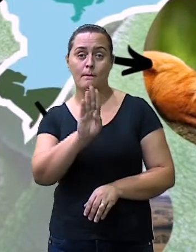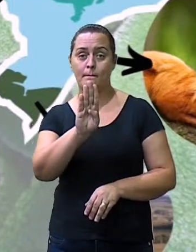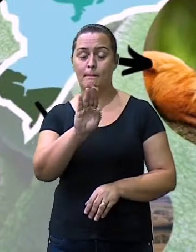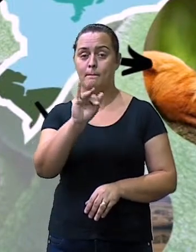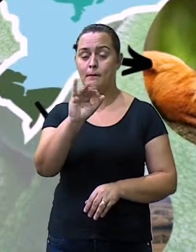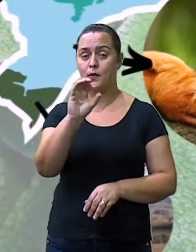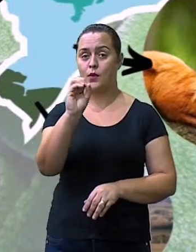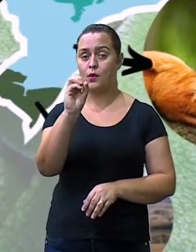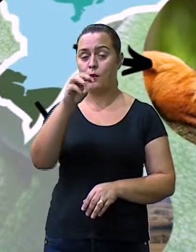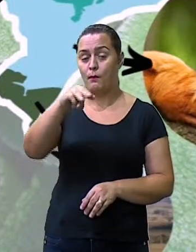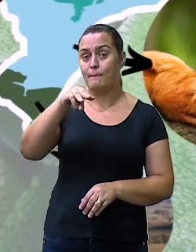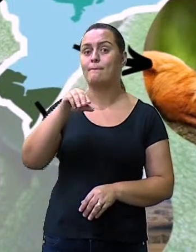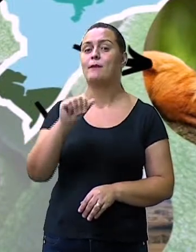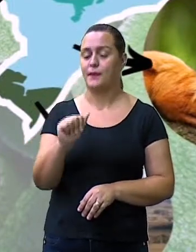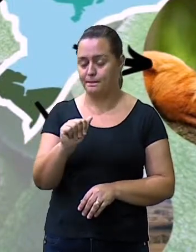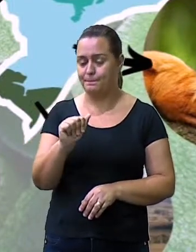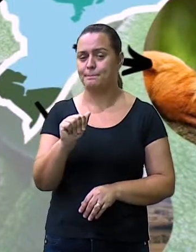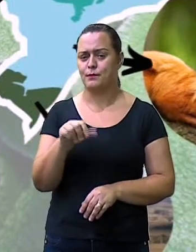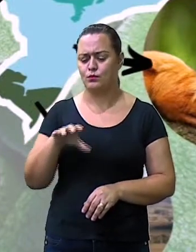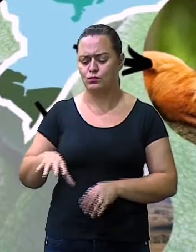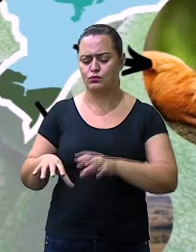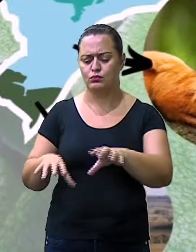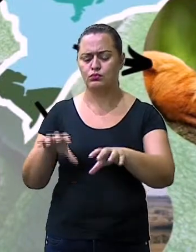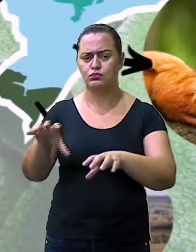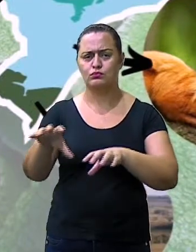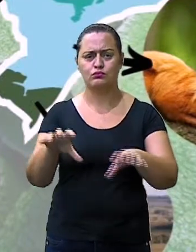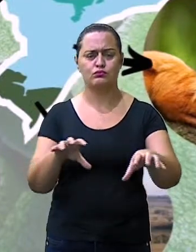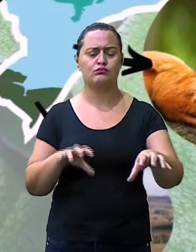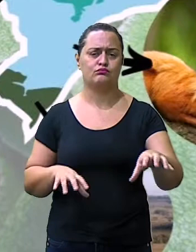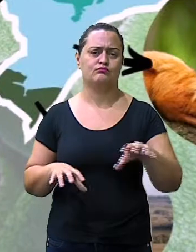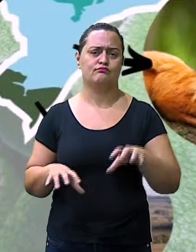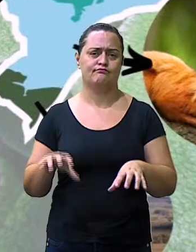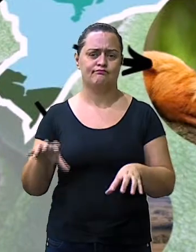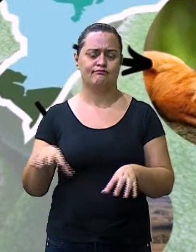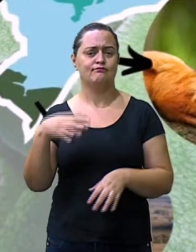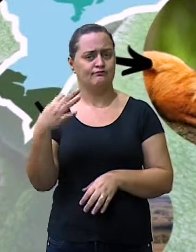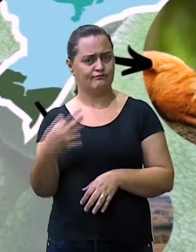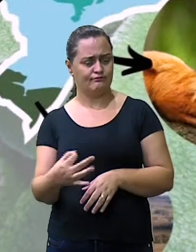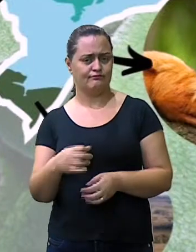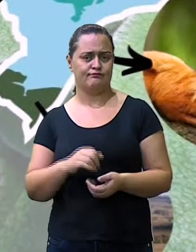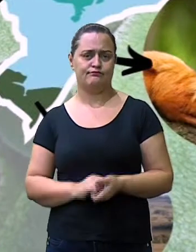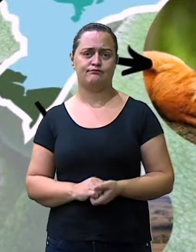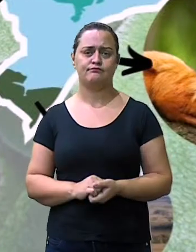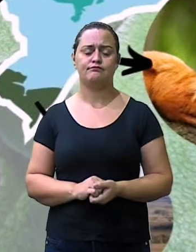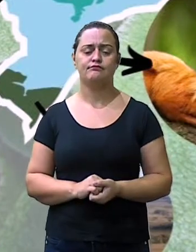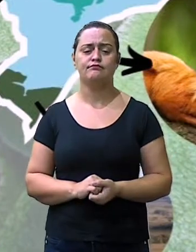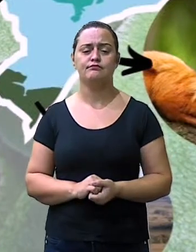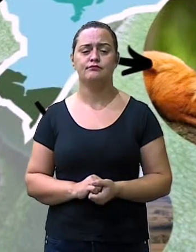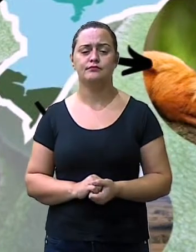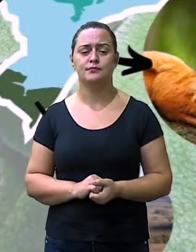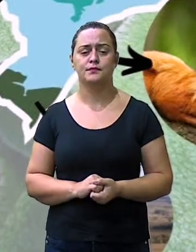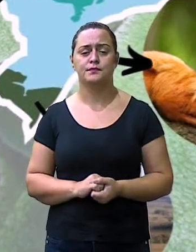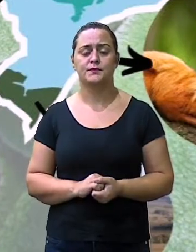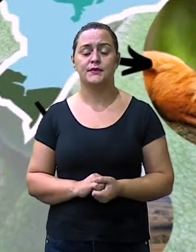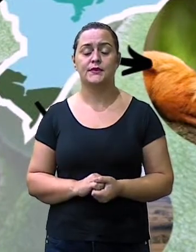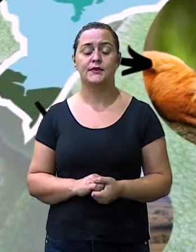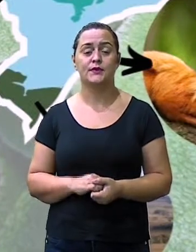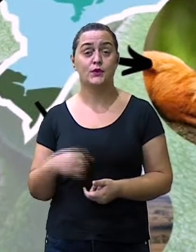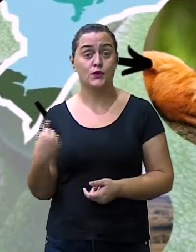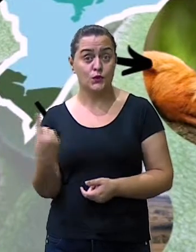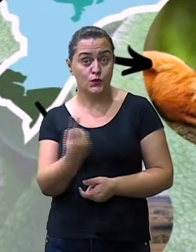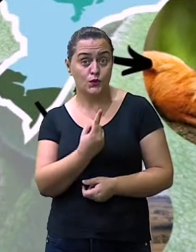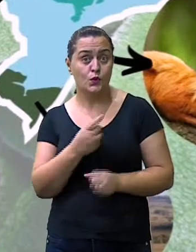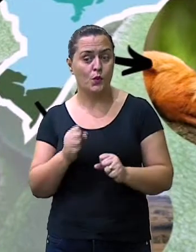se observa um bioma predomina em vários lugares. Podemos também